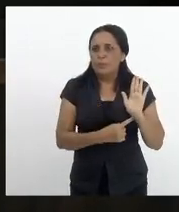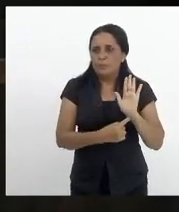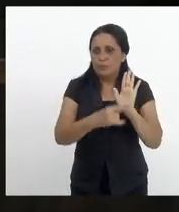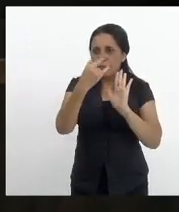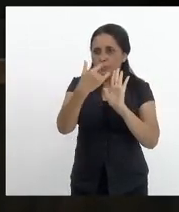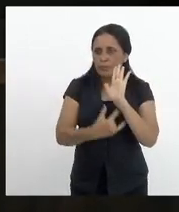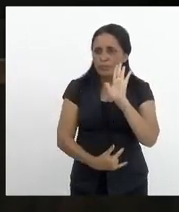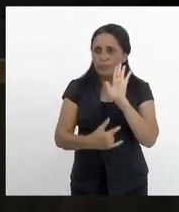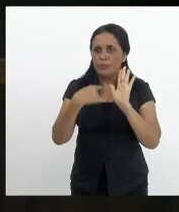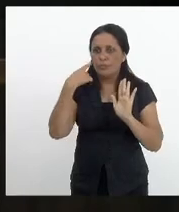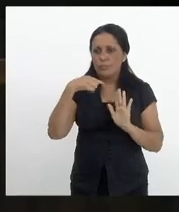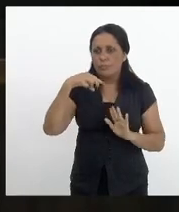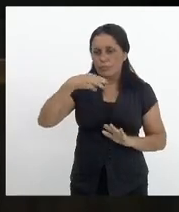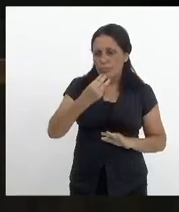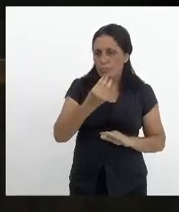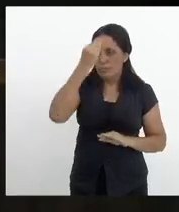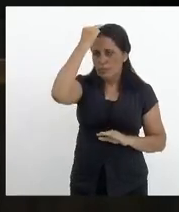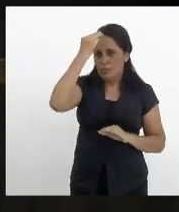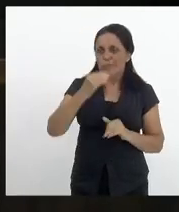Justiça, deputado Márcio Pacheco.